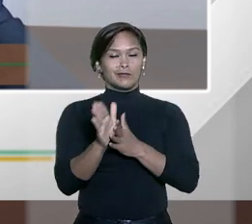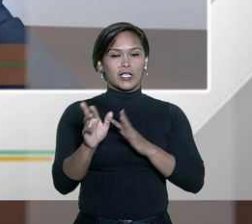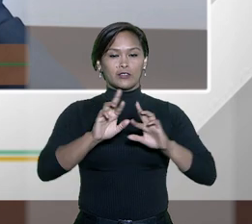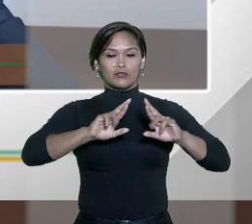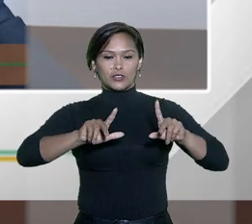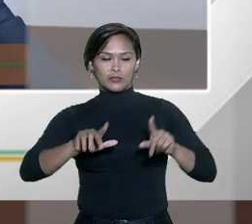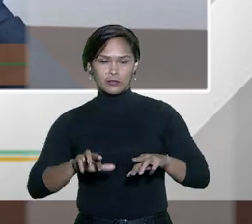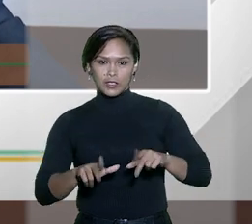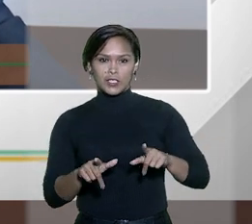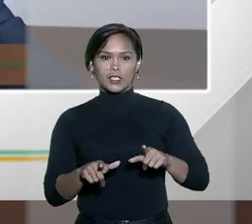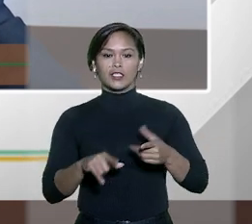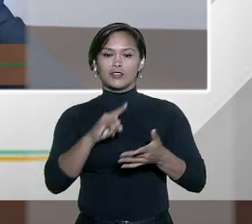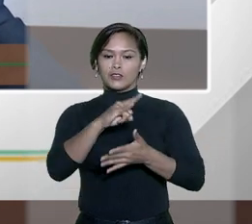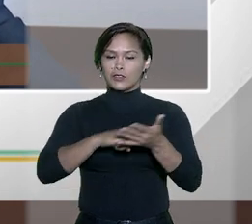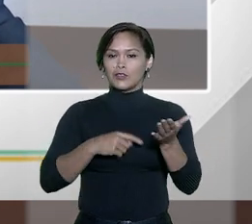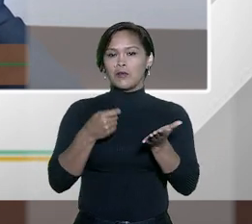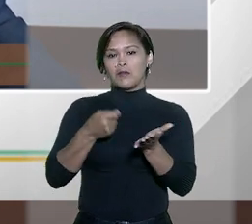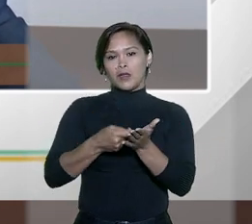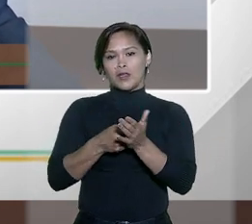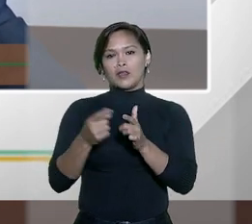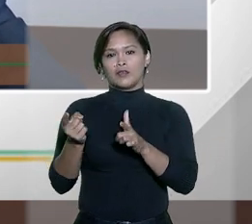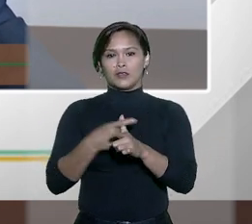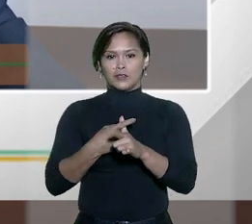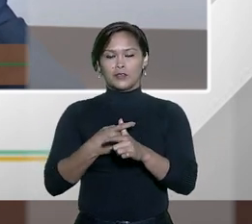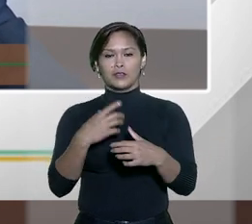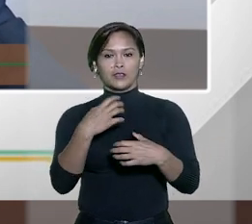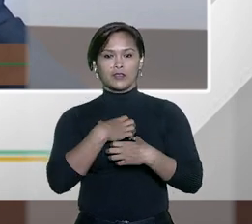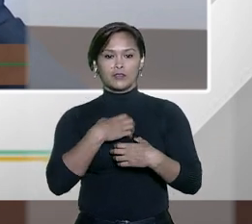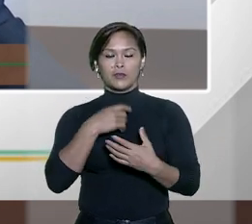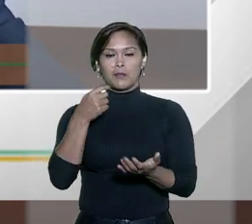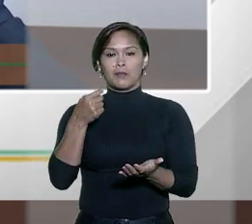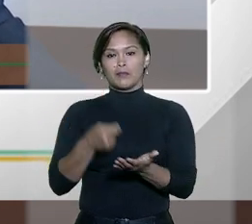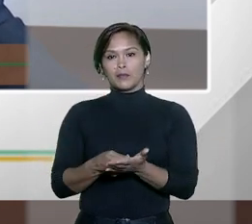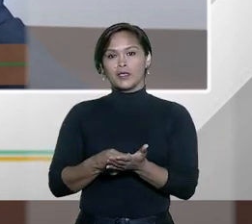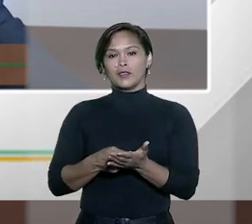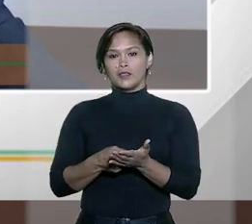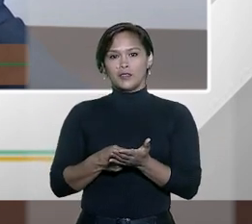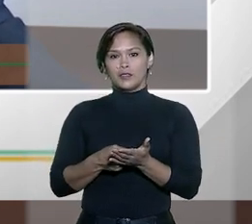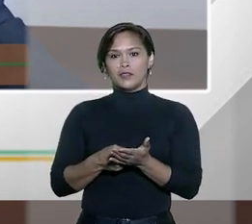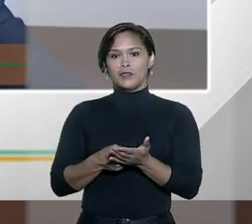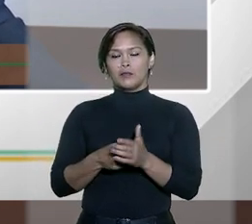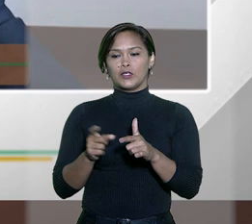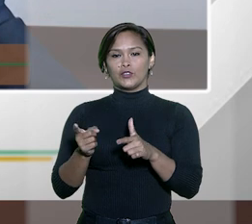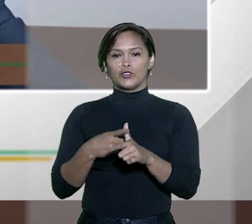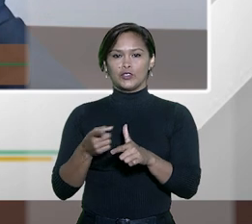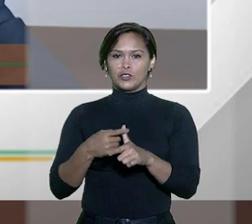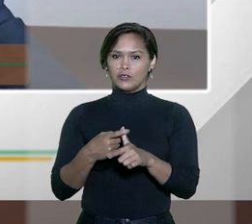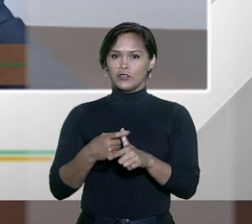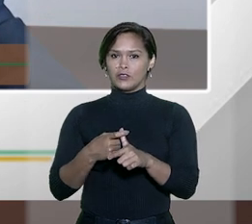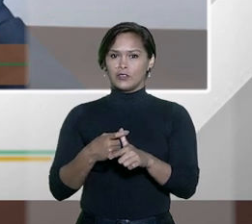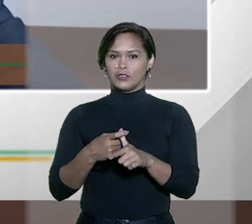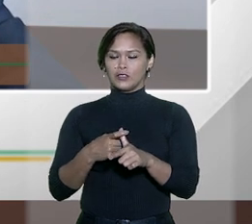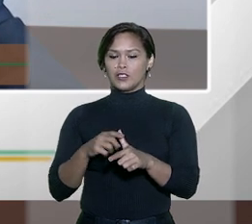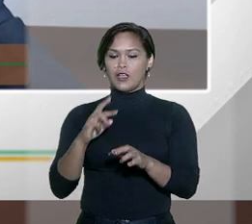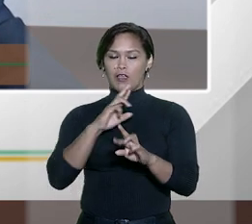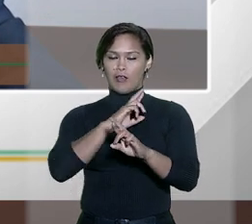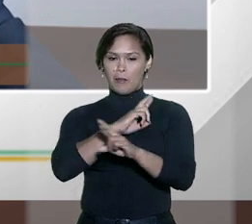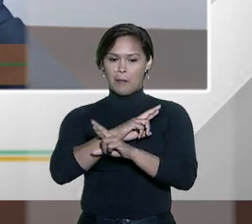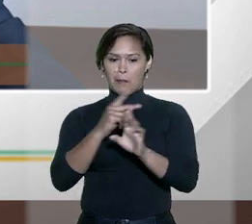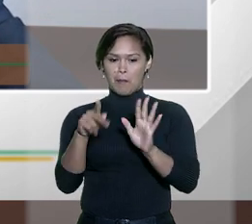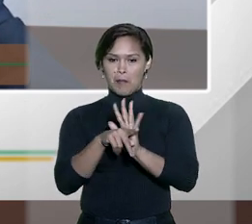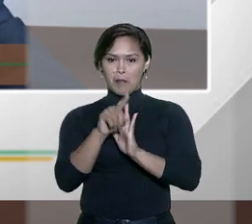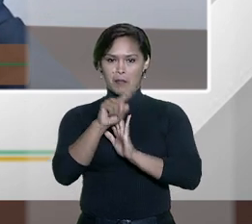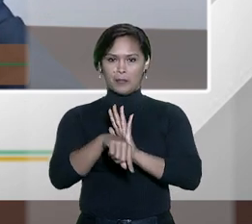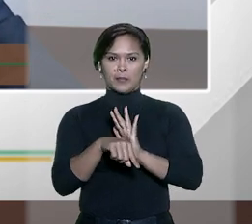né, do precatório propriamente. Enfim, é uma forma de pagamento de dívidas da fazenda